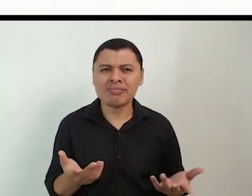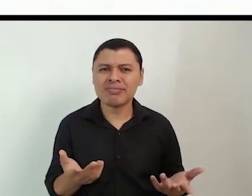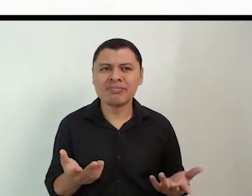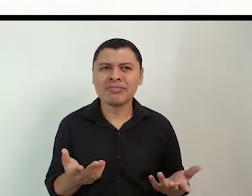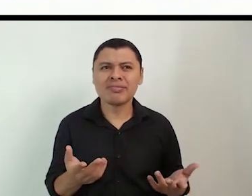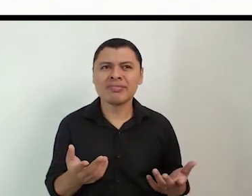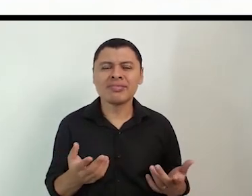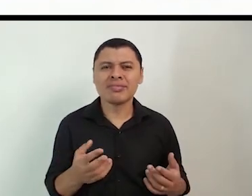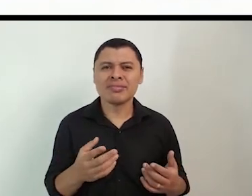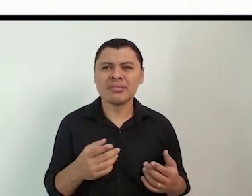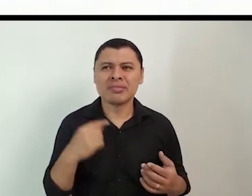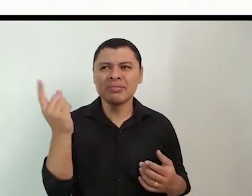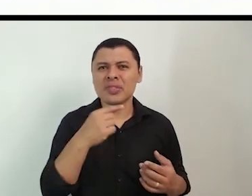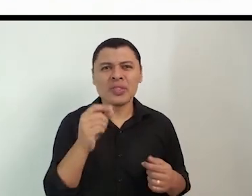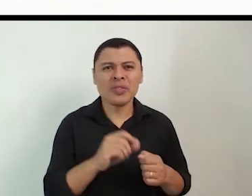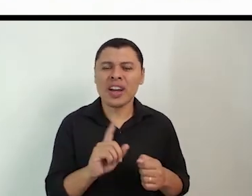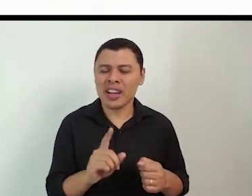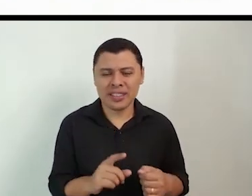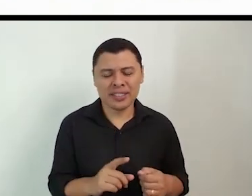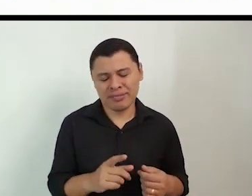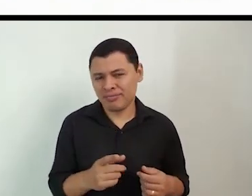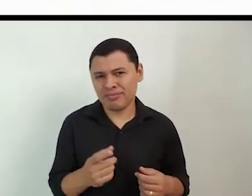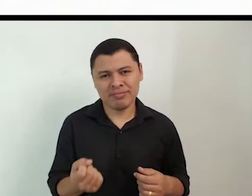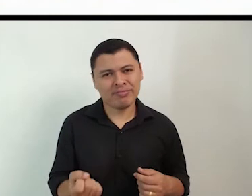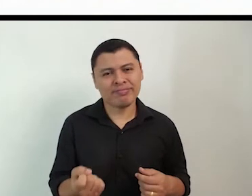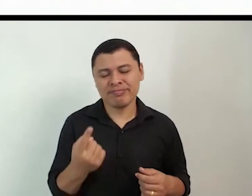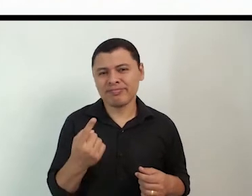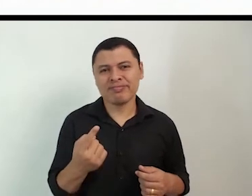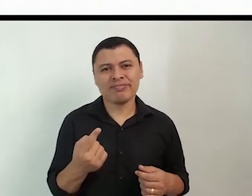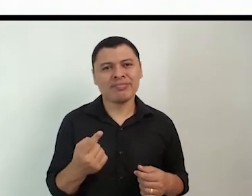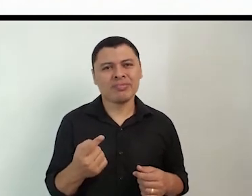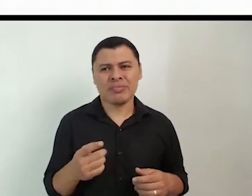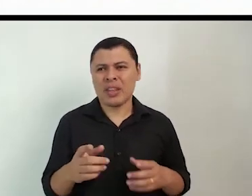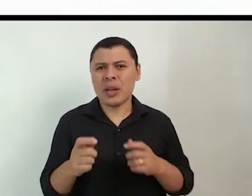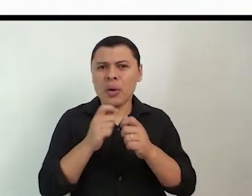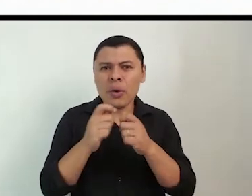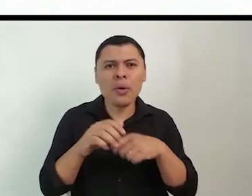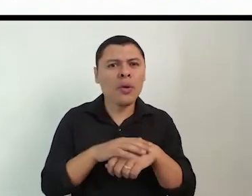Trivial. Não é nenhuma pergunta que caberia a uma conversa